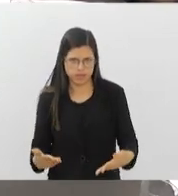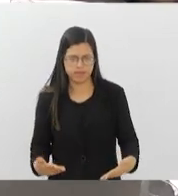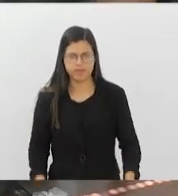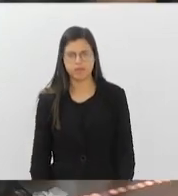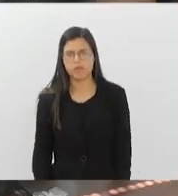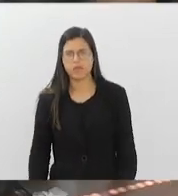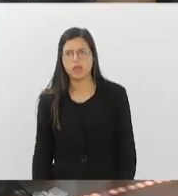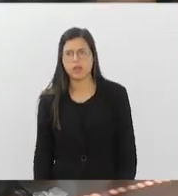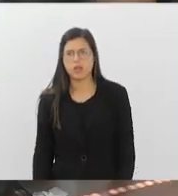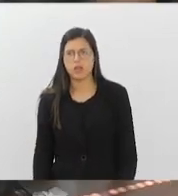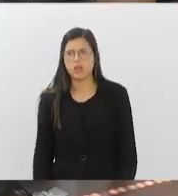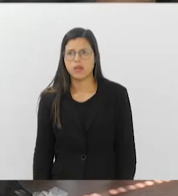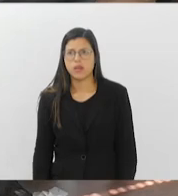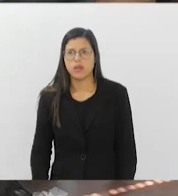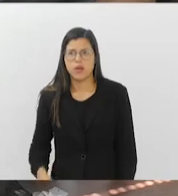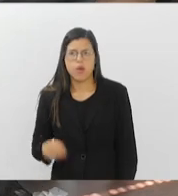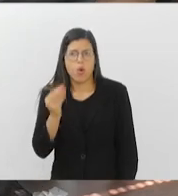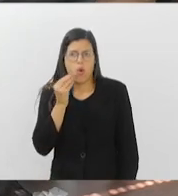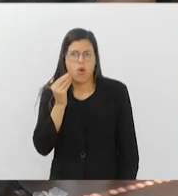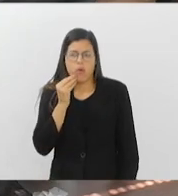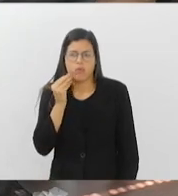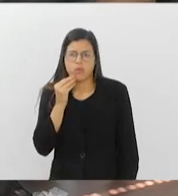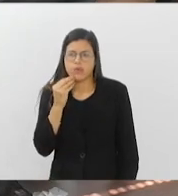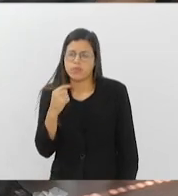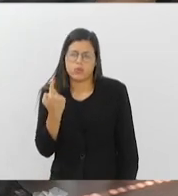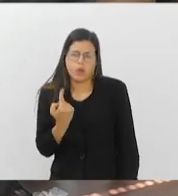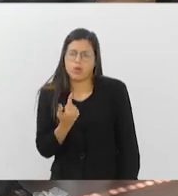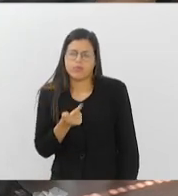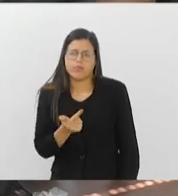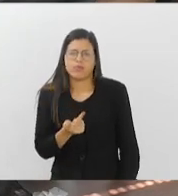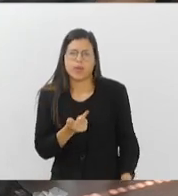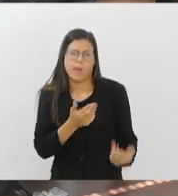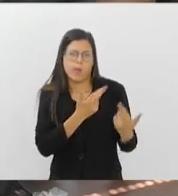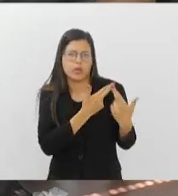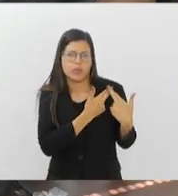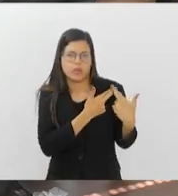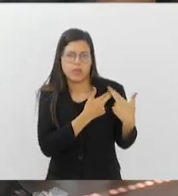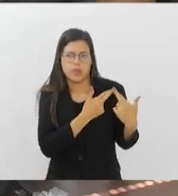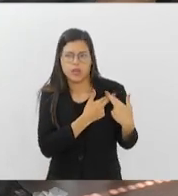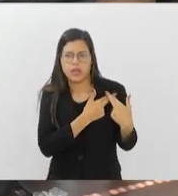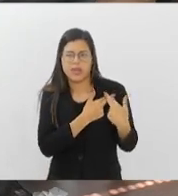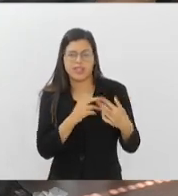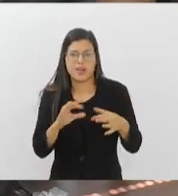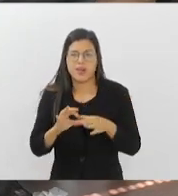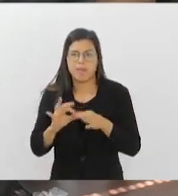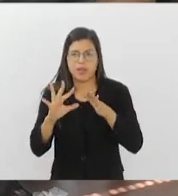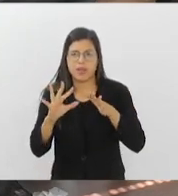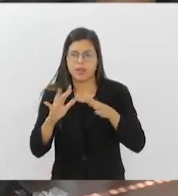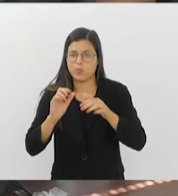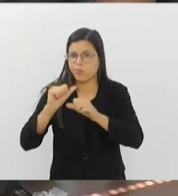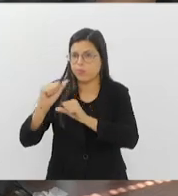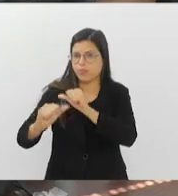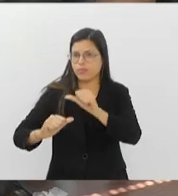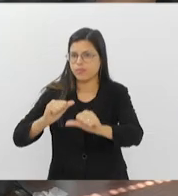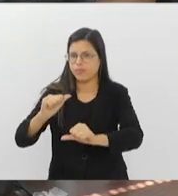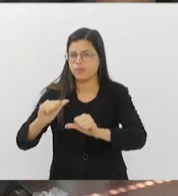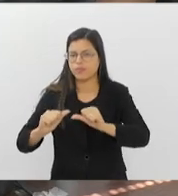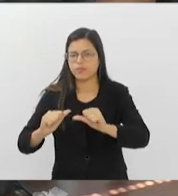por óbvio que nós não temos competência, por exemplo, para alterar qualquer questão relacionada